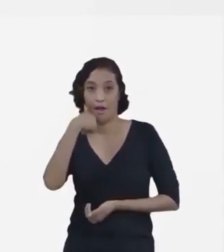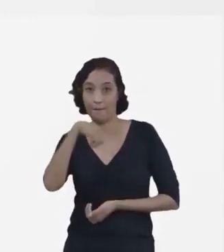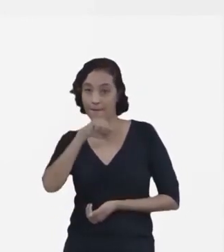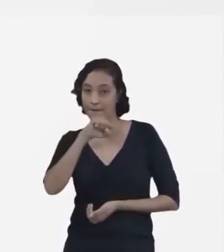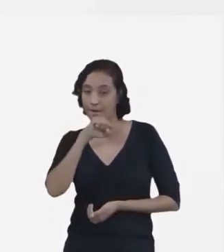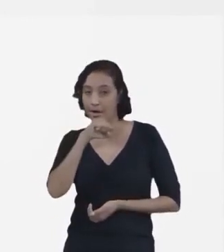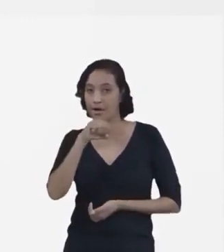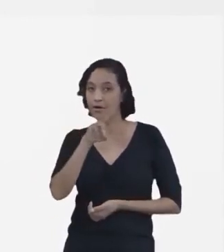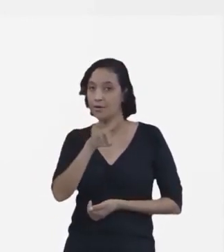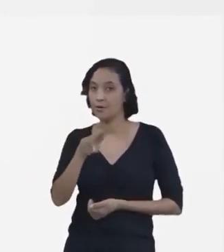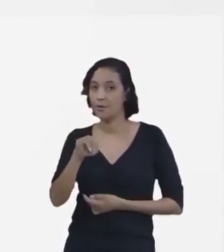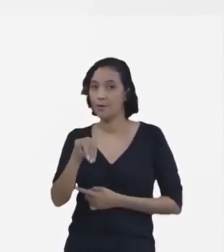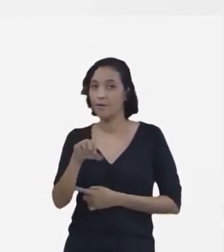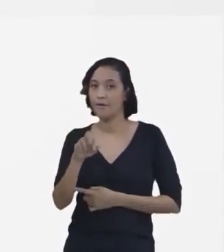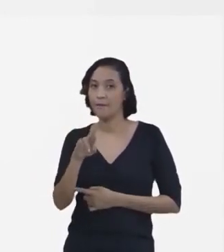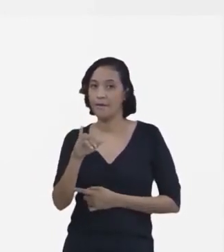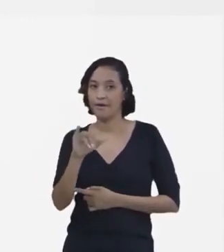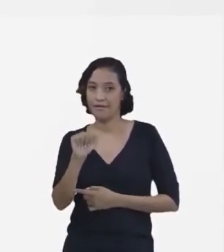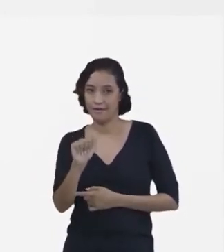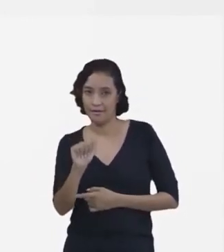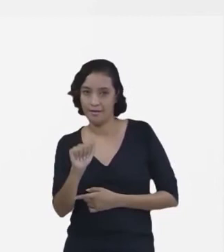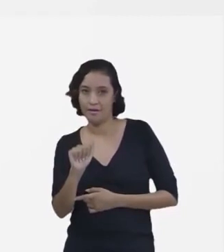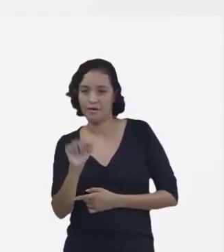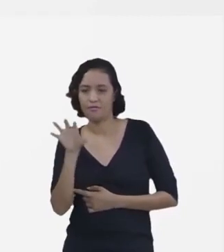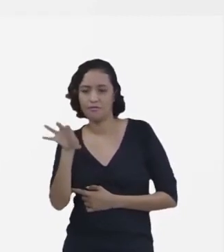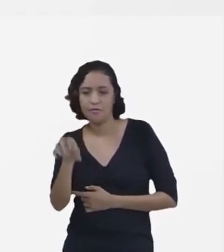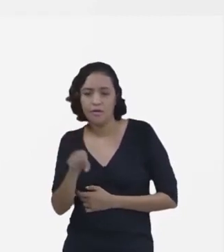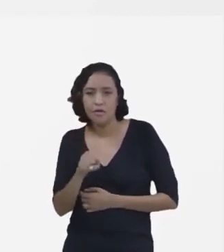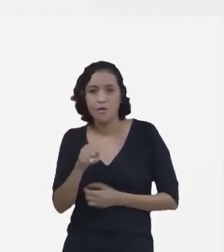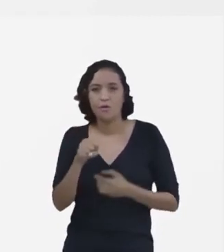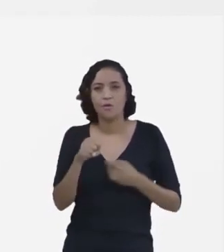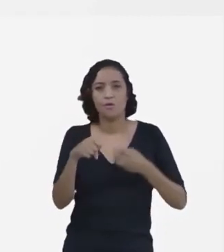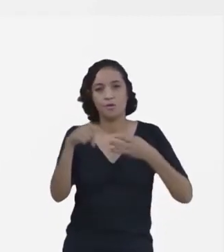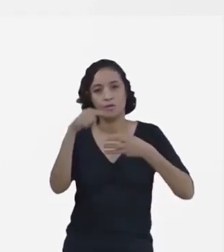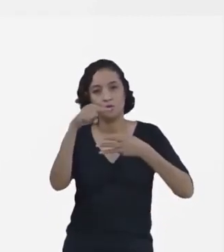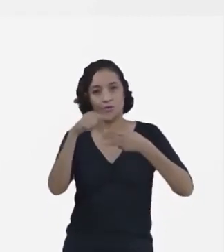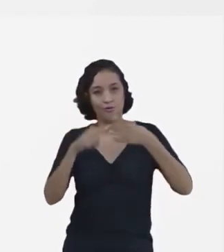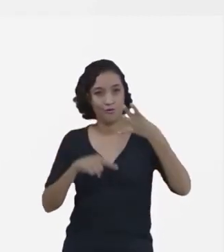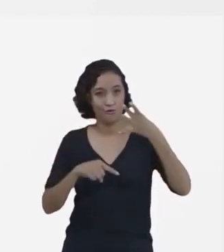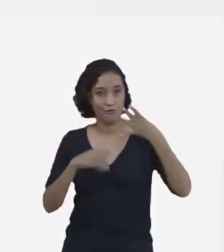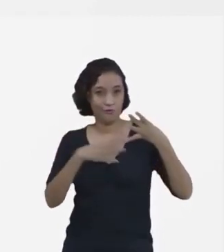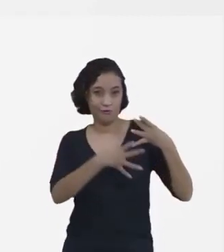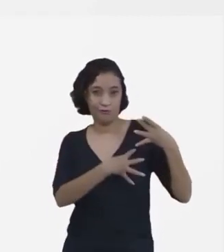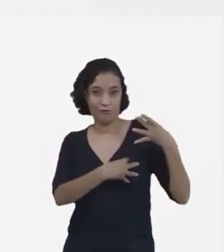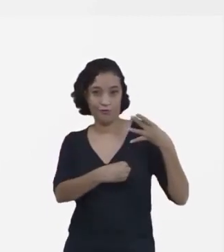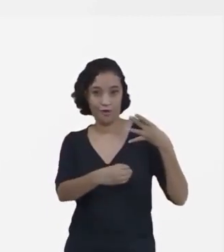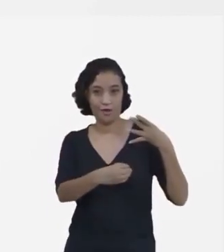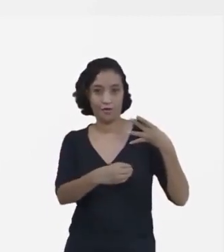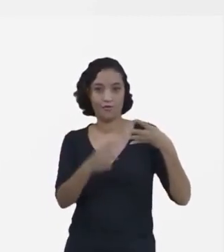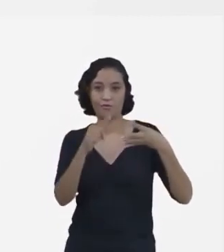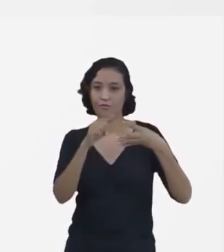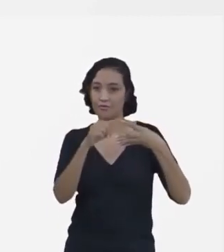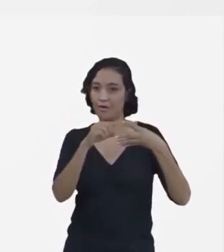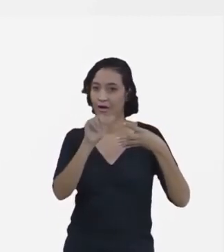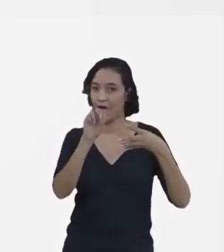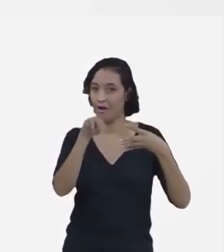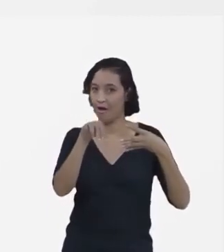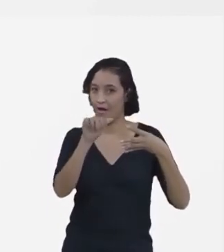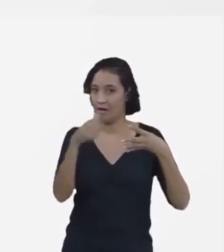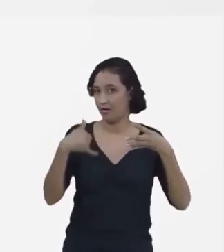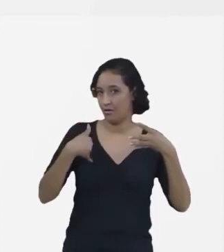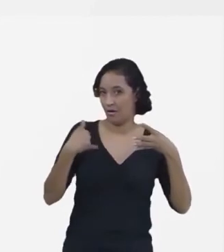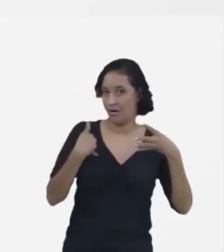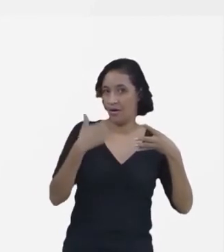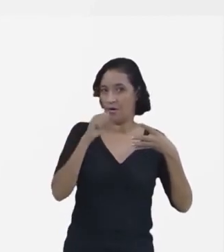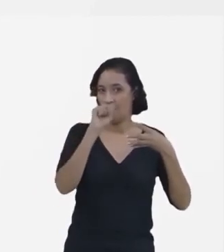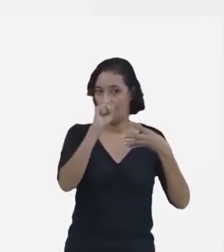Ana Clara, 8 anos, talvez seja a idade de vocês, Rodrigo, 11 anos, mais velho, e a